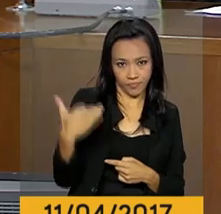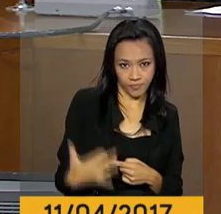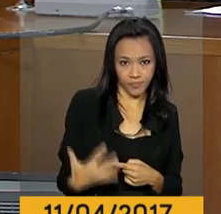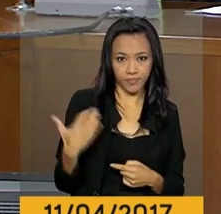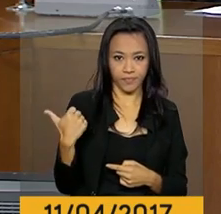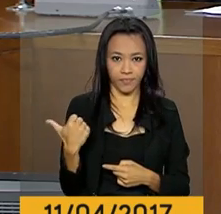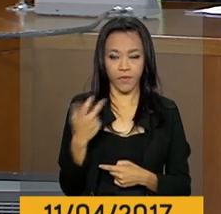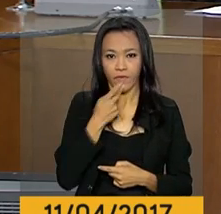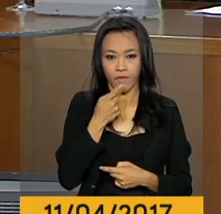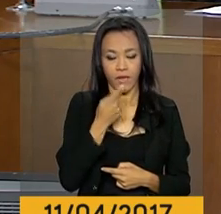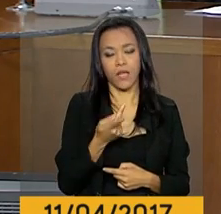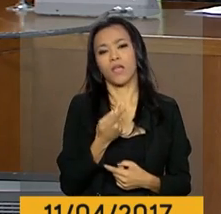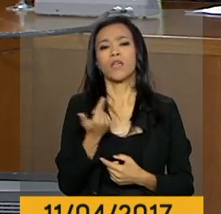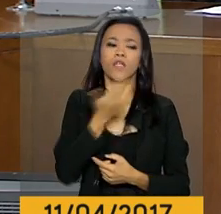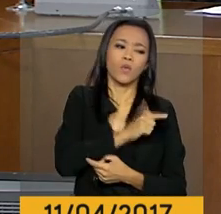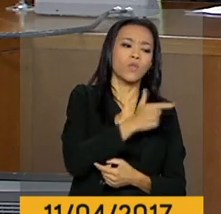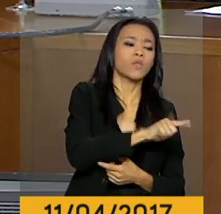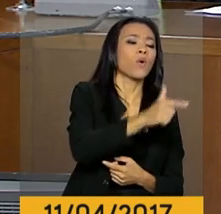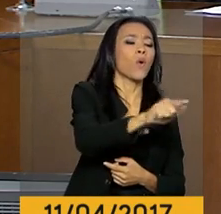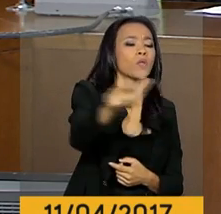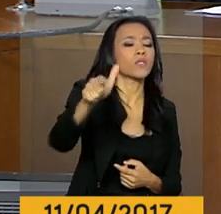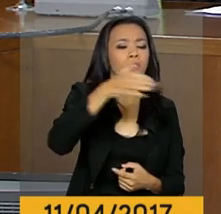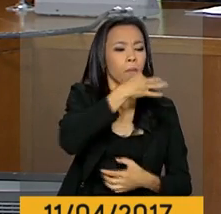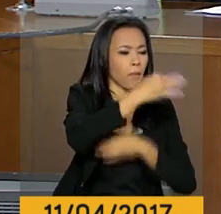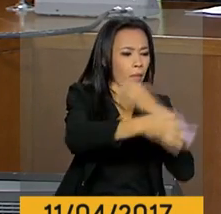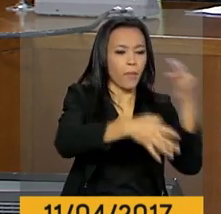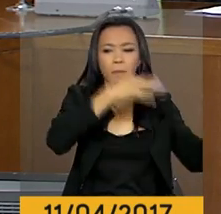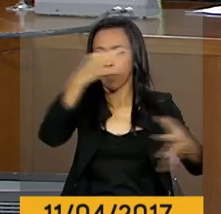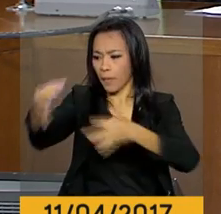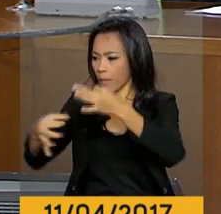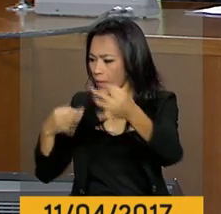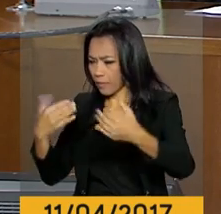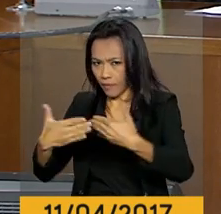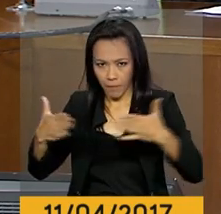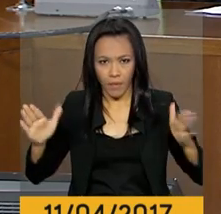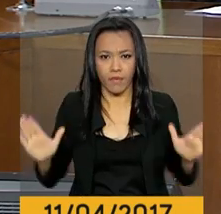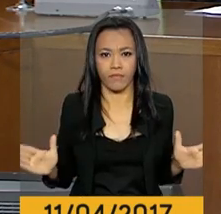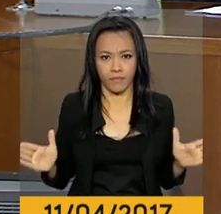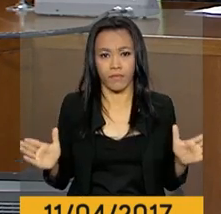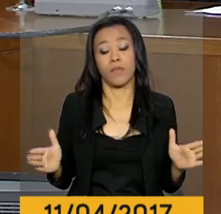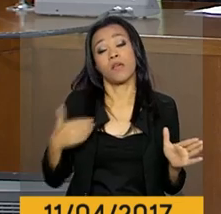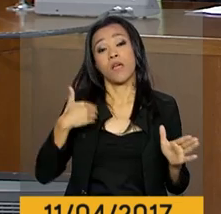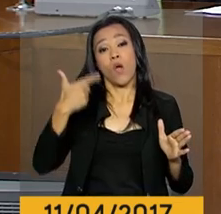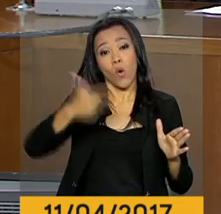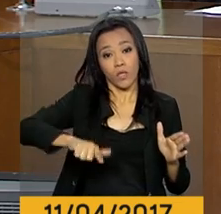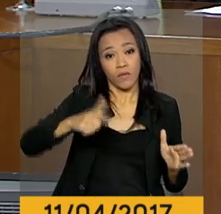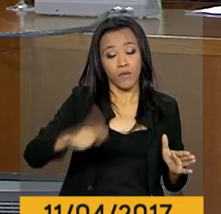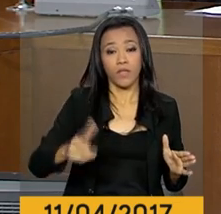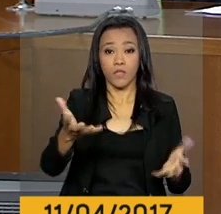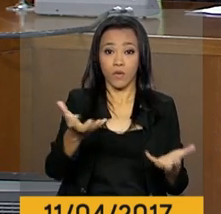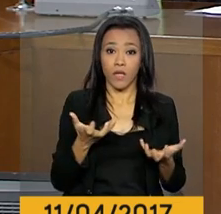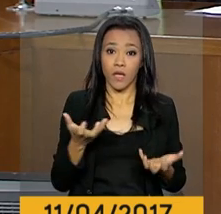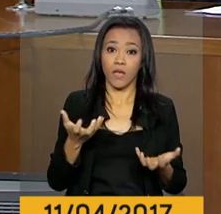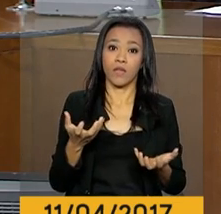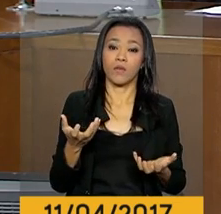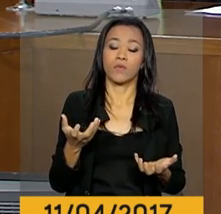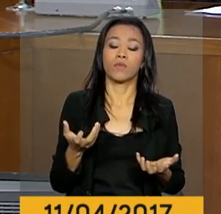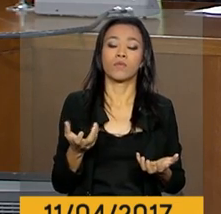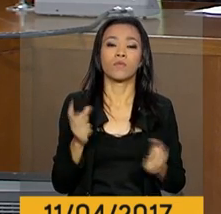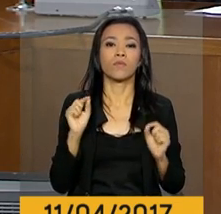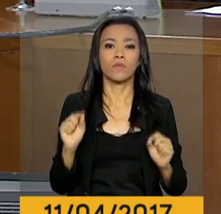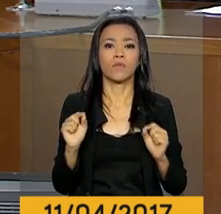eh e aos demais que queiram eh manifestar-se mas eu quero mais uma vez ressaltar acho que os senhores